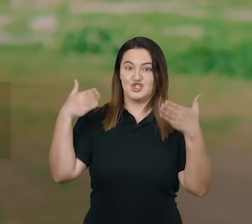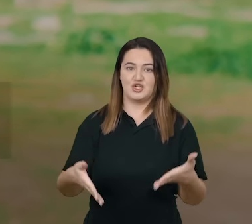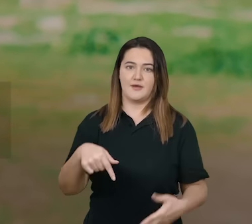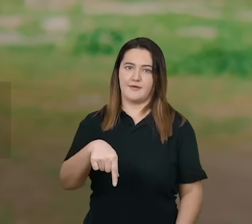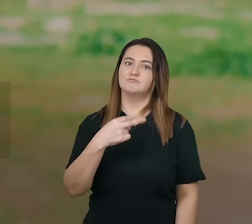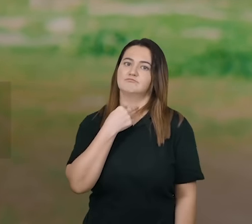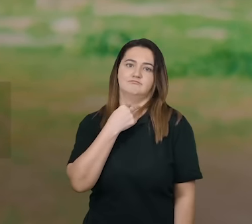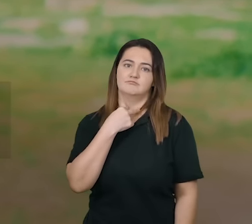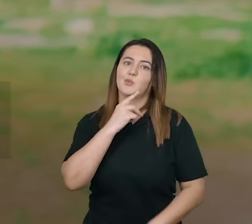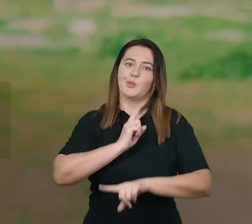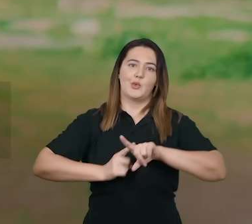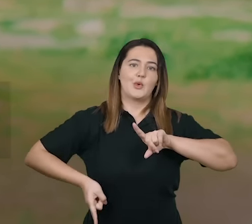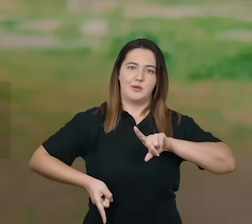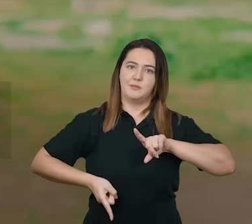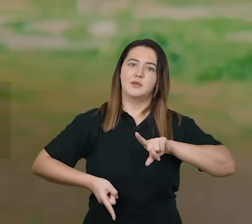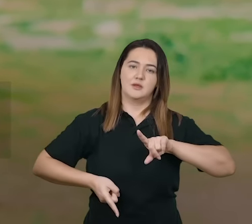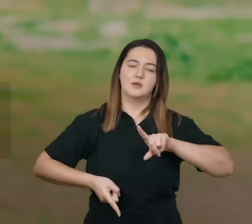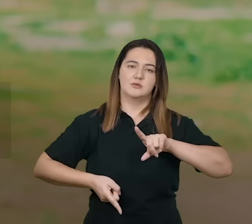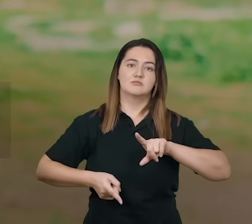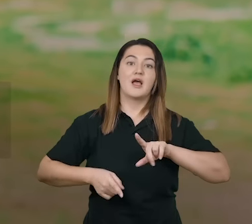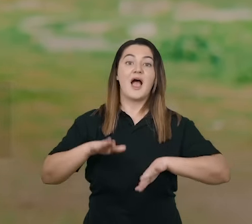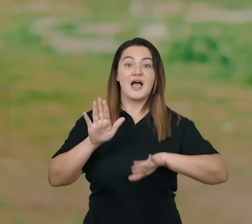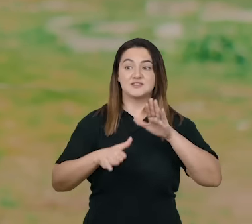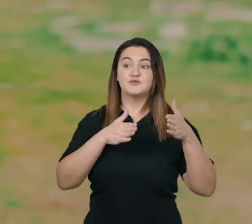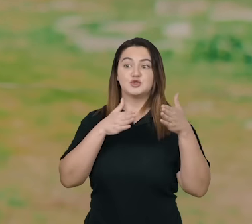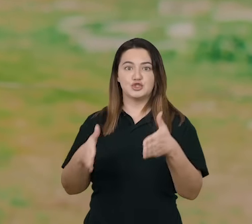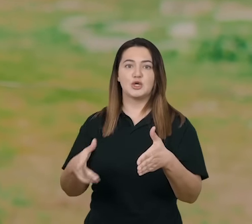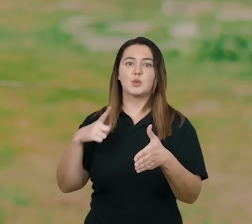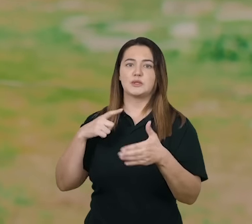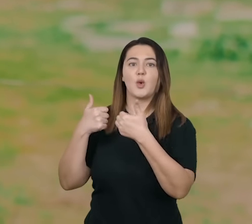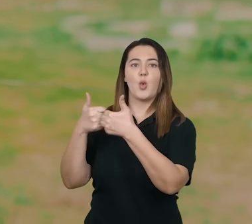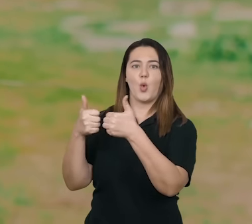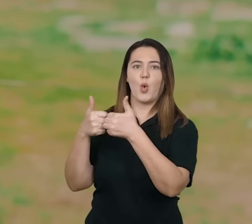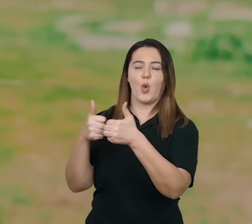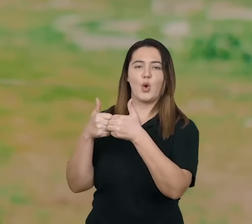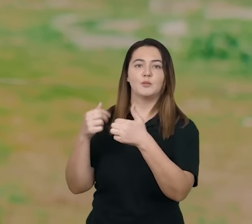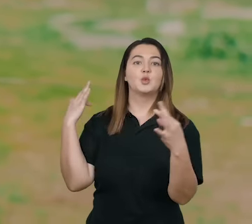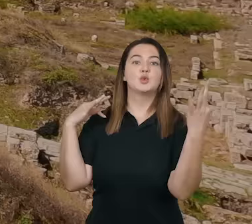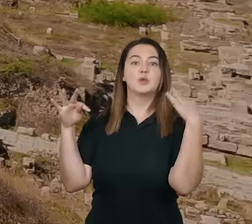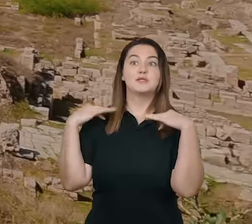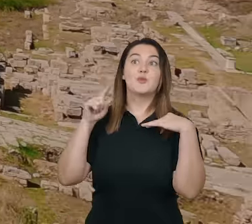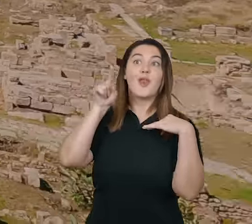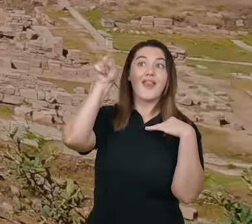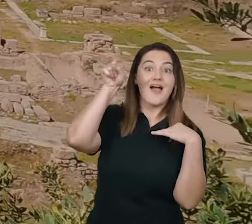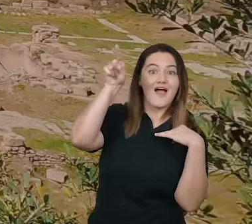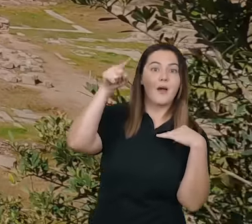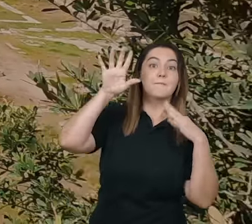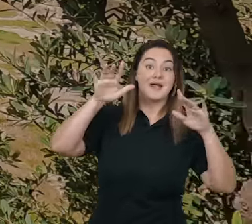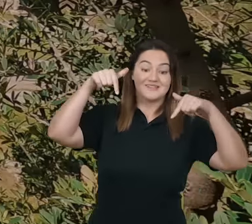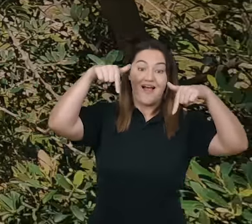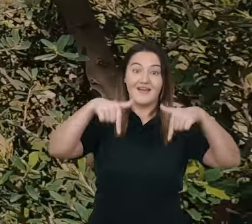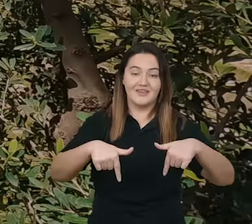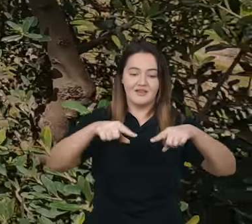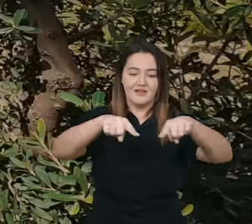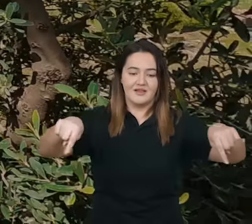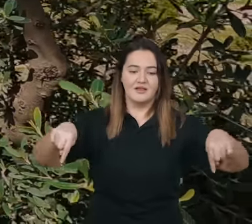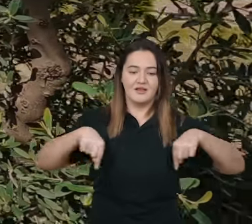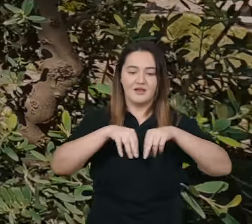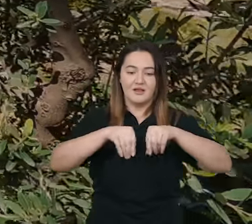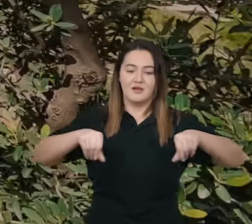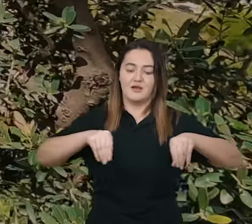para vocês, está repleto de ônibus de turistas para visitar o sítio arqueológico lá em cima. Mas aqui nessa parte